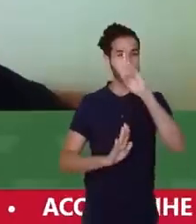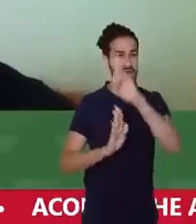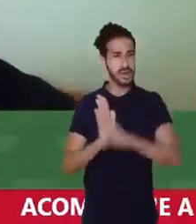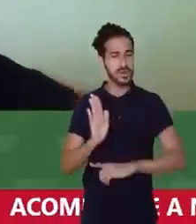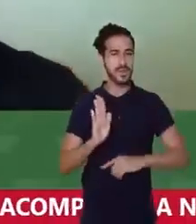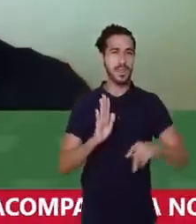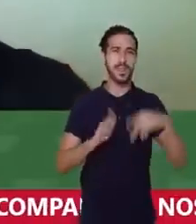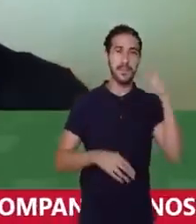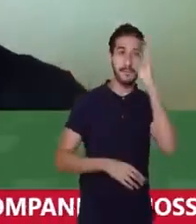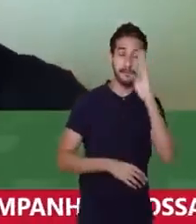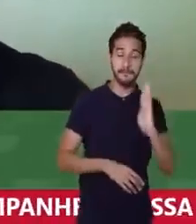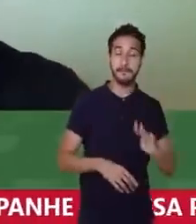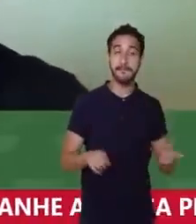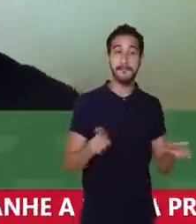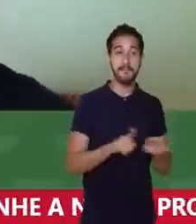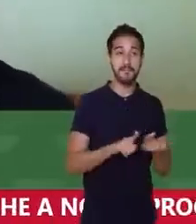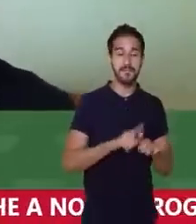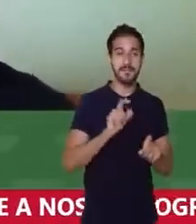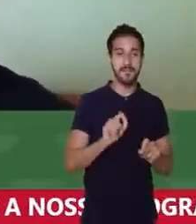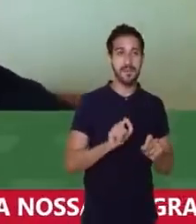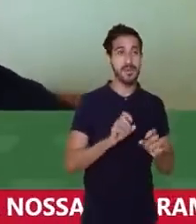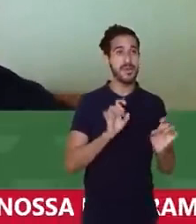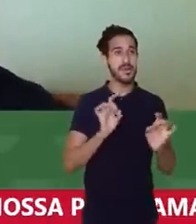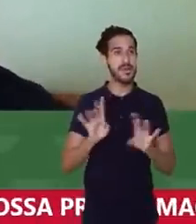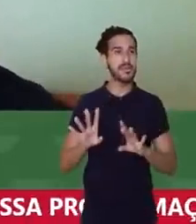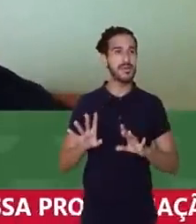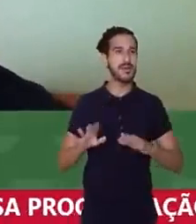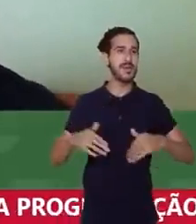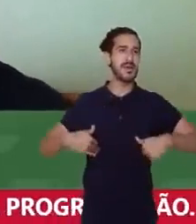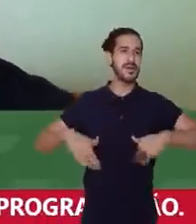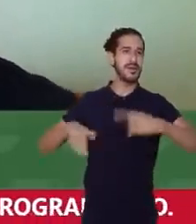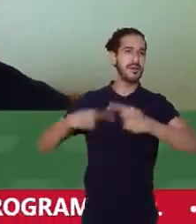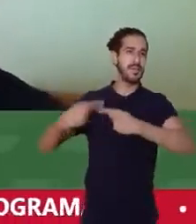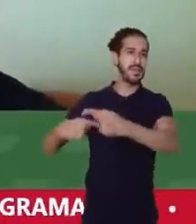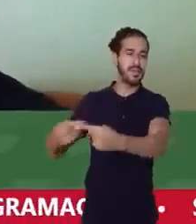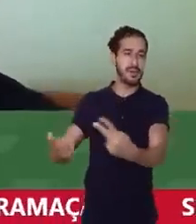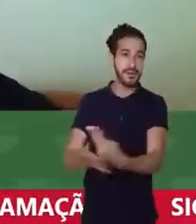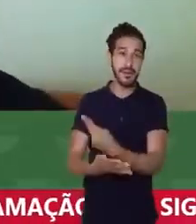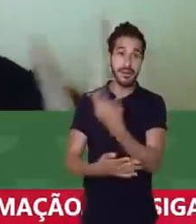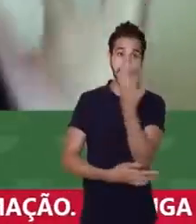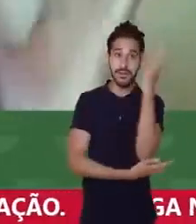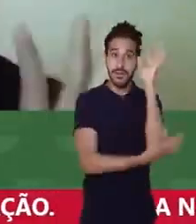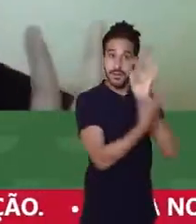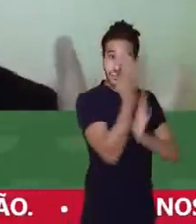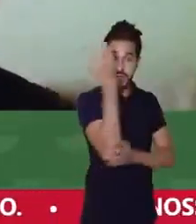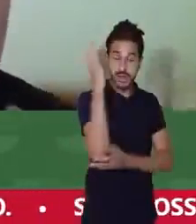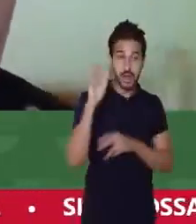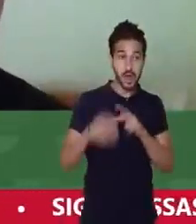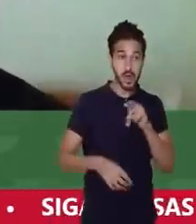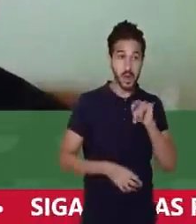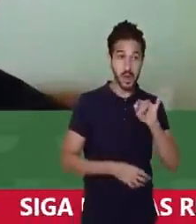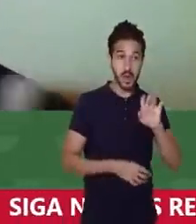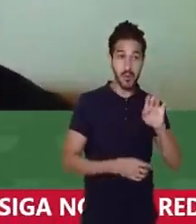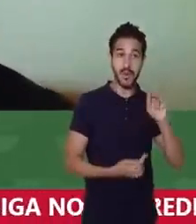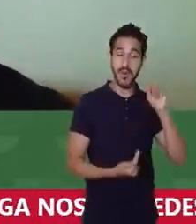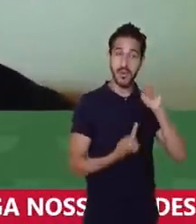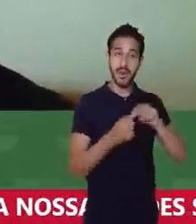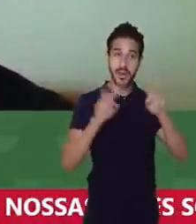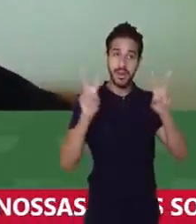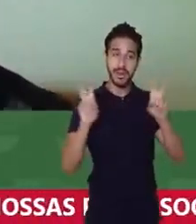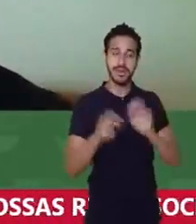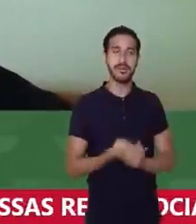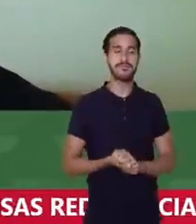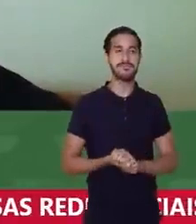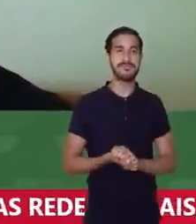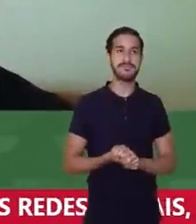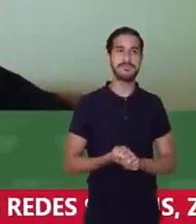direitos brasileiros. E mais, você deixa a boiada passar no meio ambiente. O golpe foi para isso.